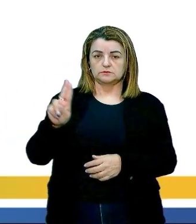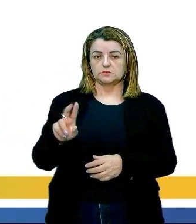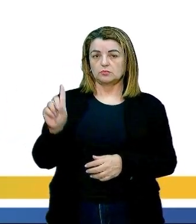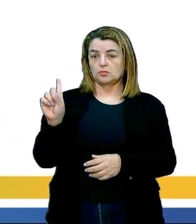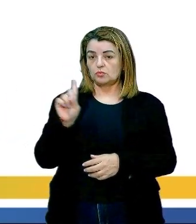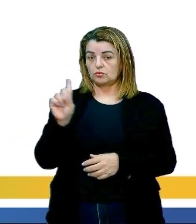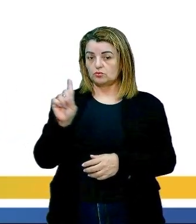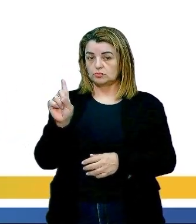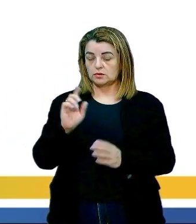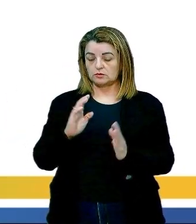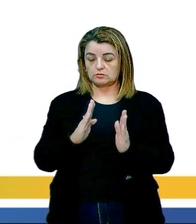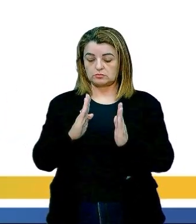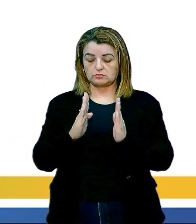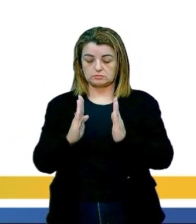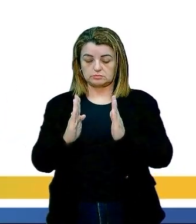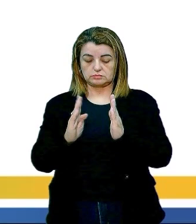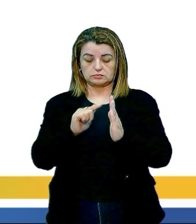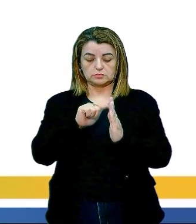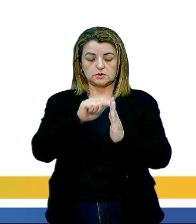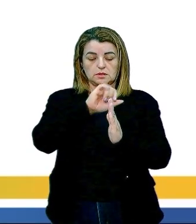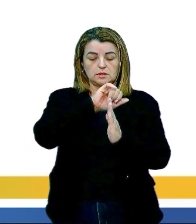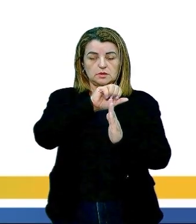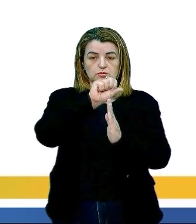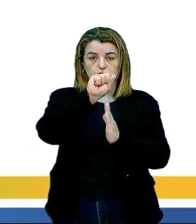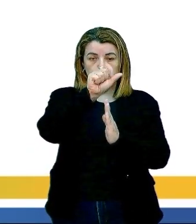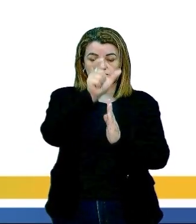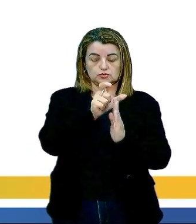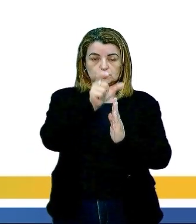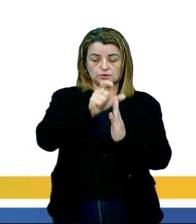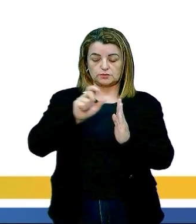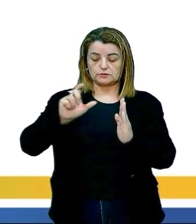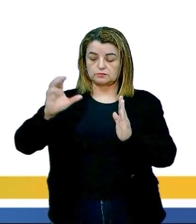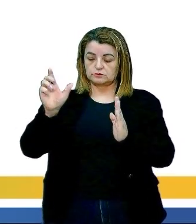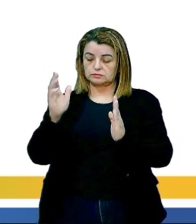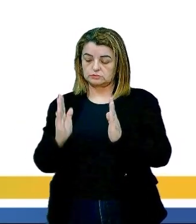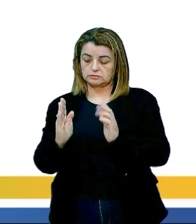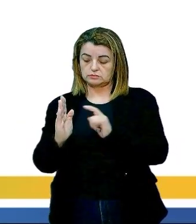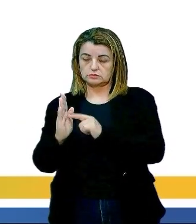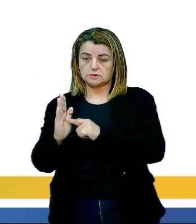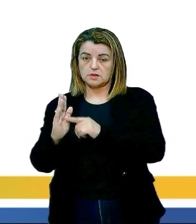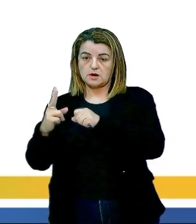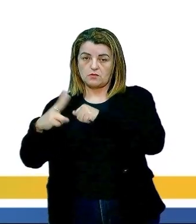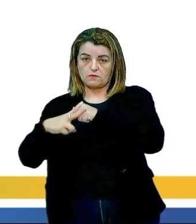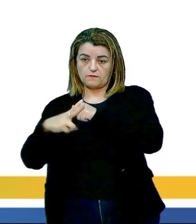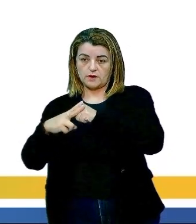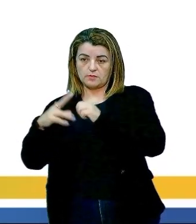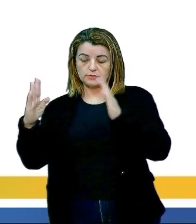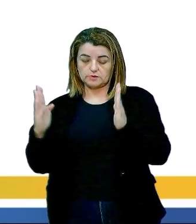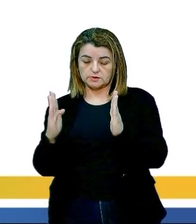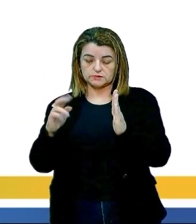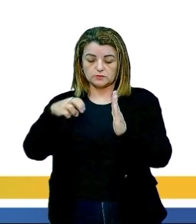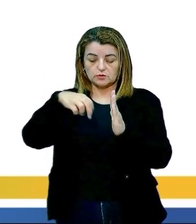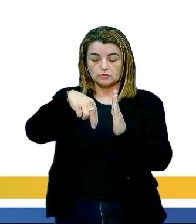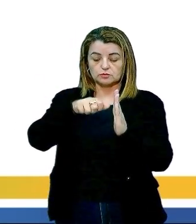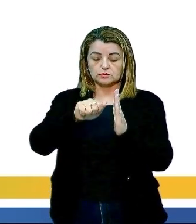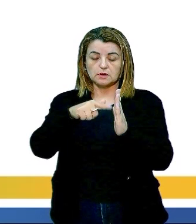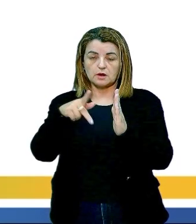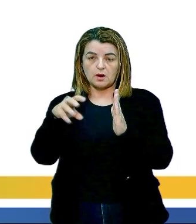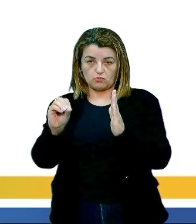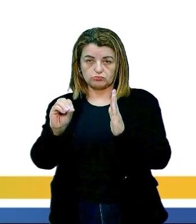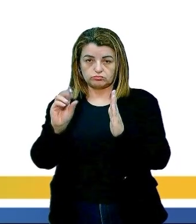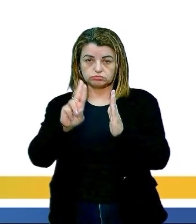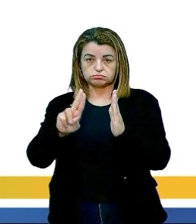não entre o sujeito e o verbo para formar a sentença negativa. Já na língua inglesa, as coisas mudam um